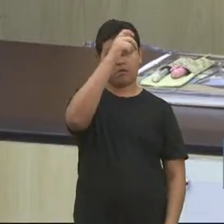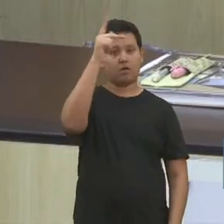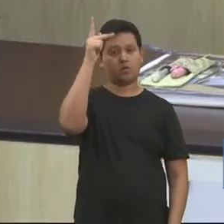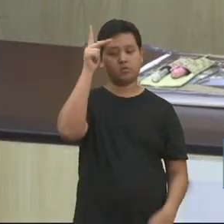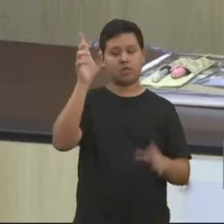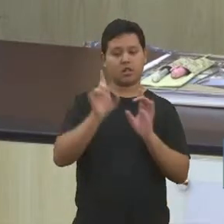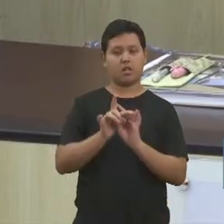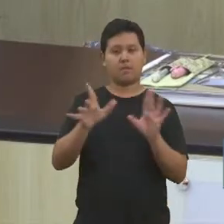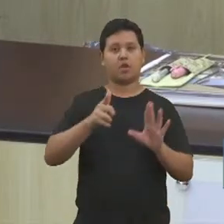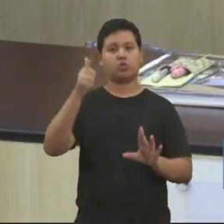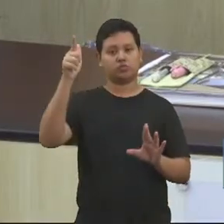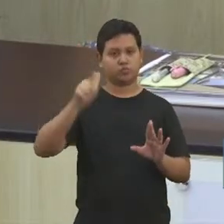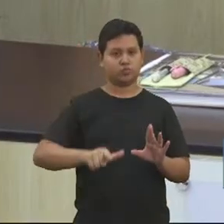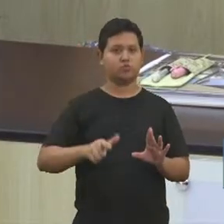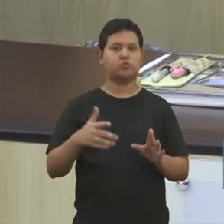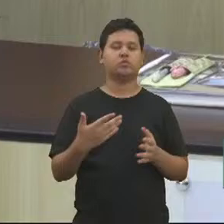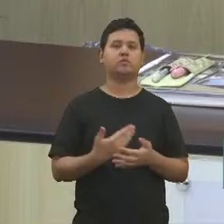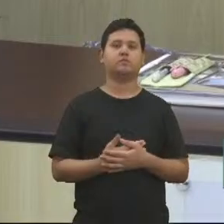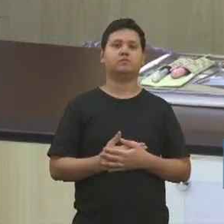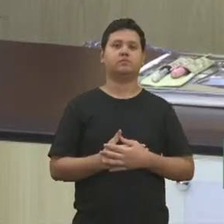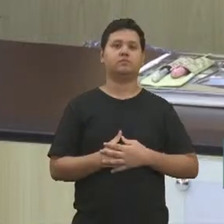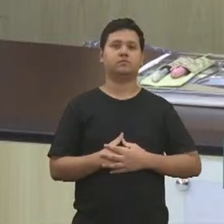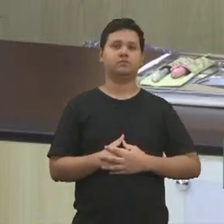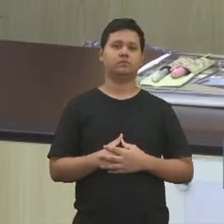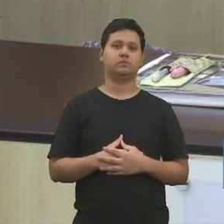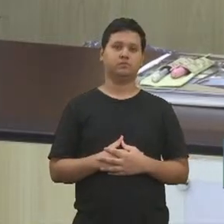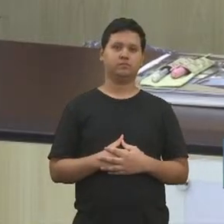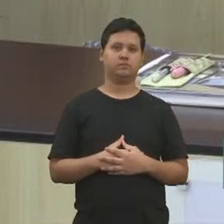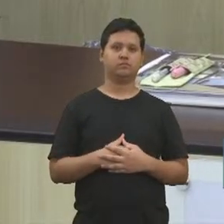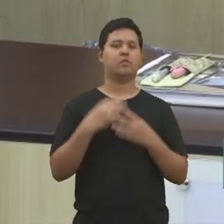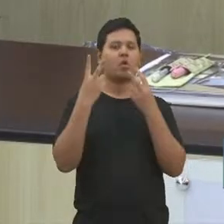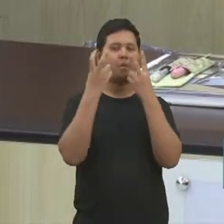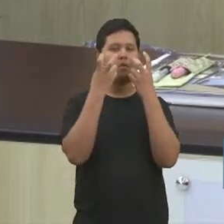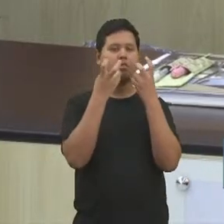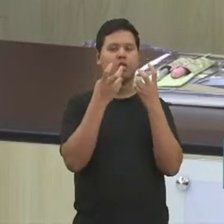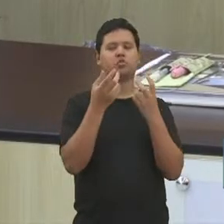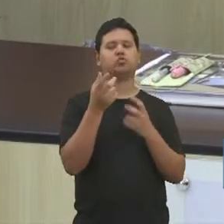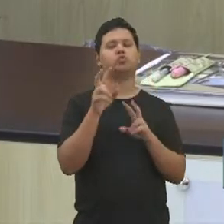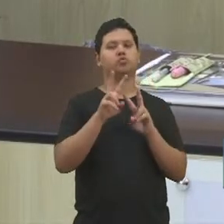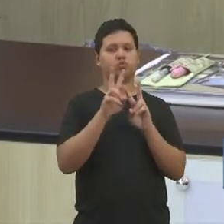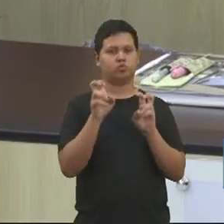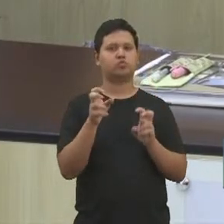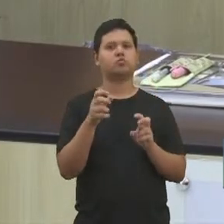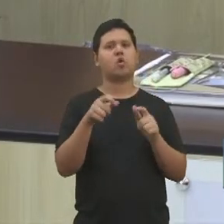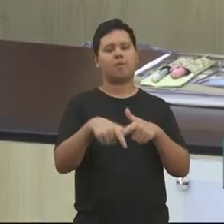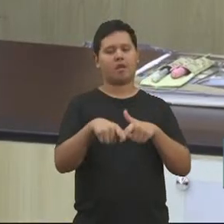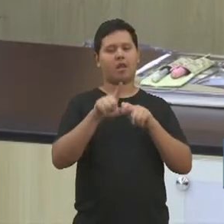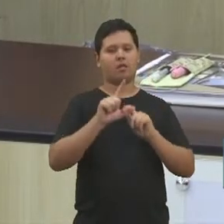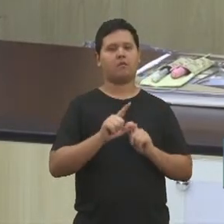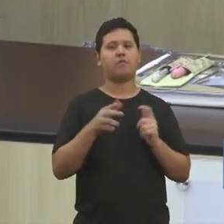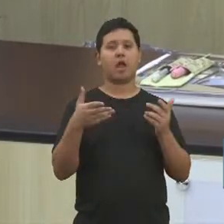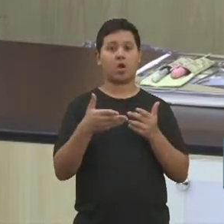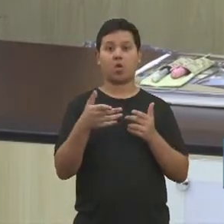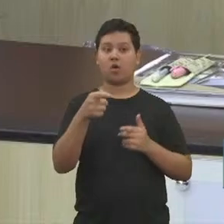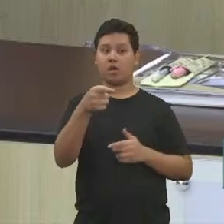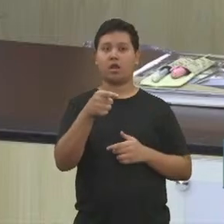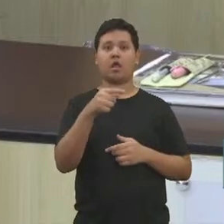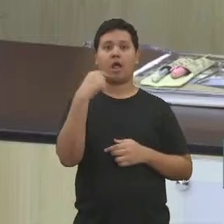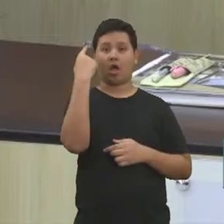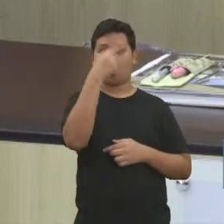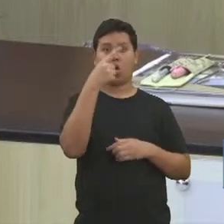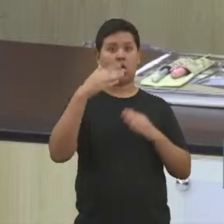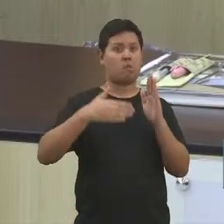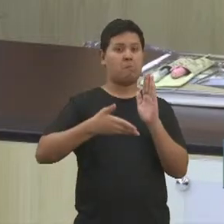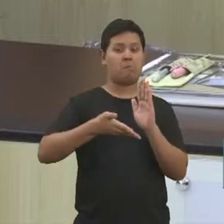libera novamente, mesmo tendo ciência, ele tinha ciência de toda essa dívida, e ele resolve ampliar o horário